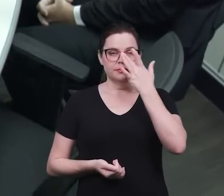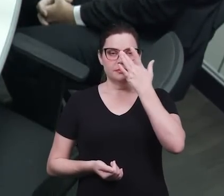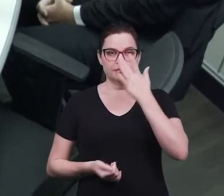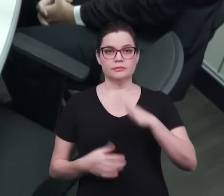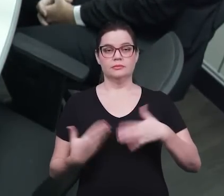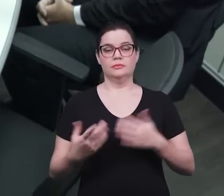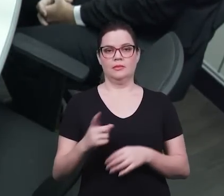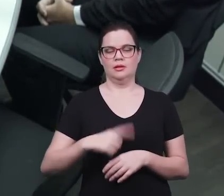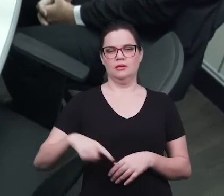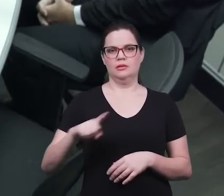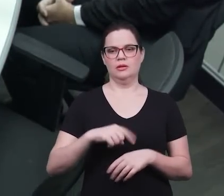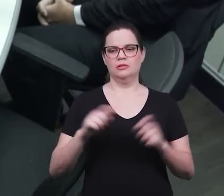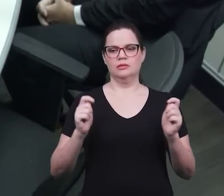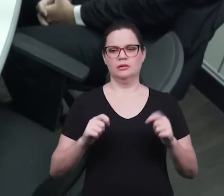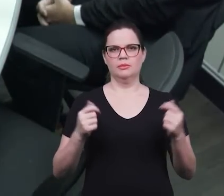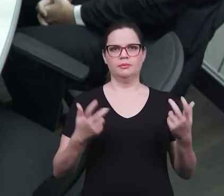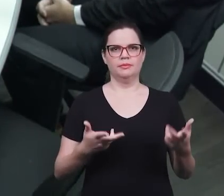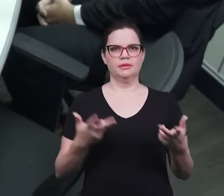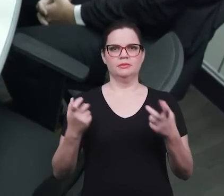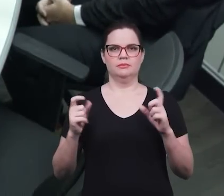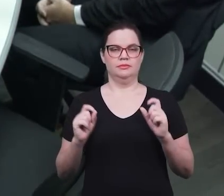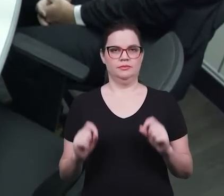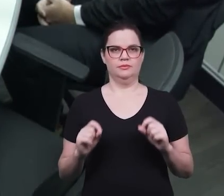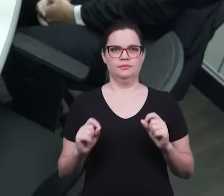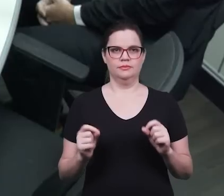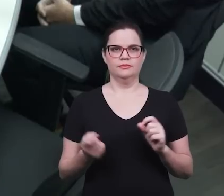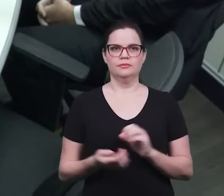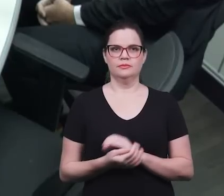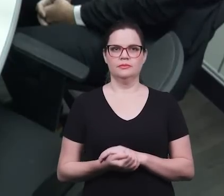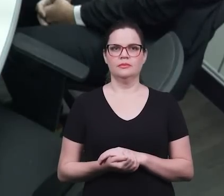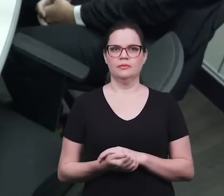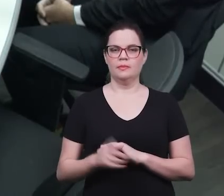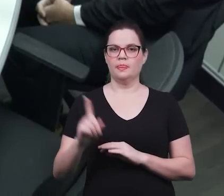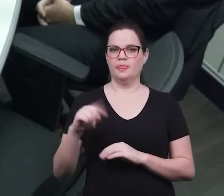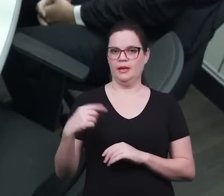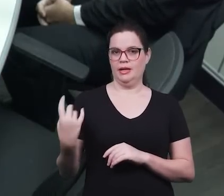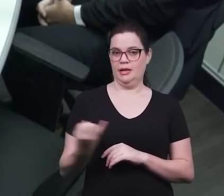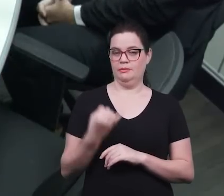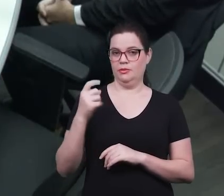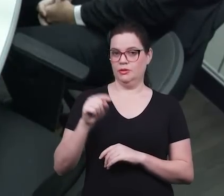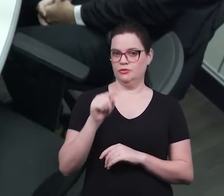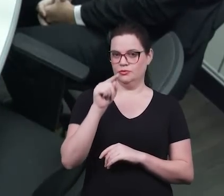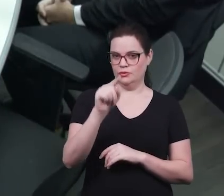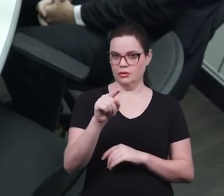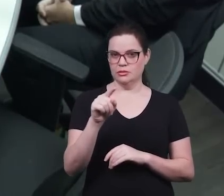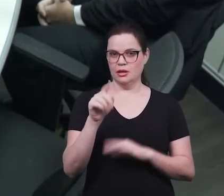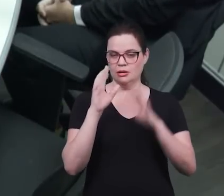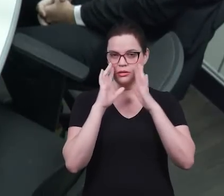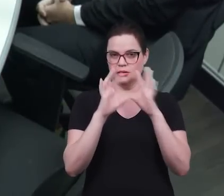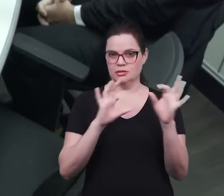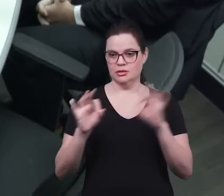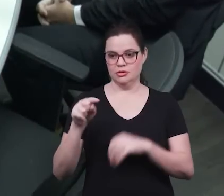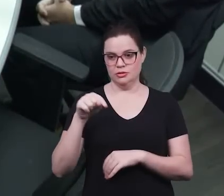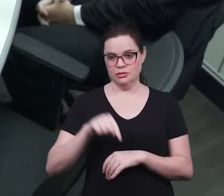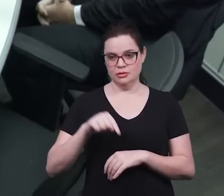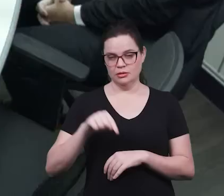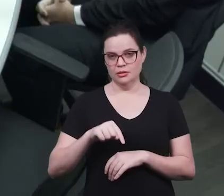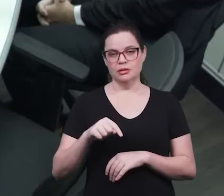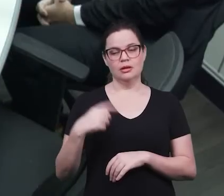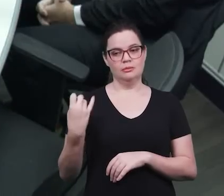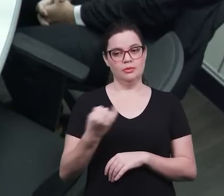perceber nessa sua fala é que existe sim, e é importante você que está ouvindo, está assistindo